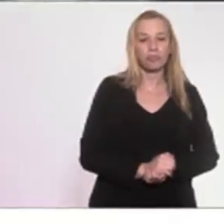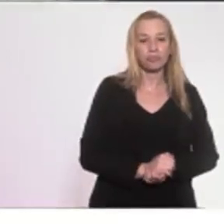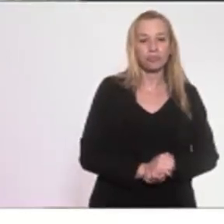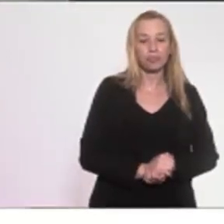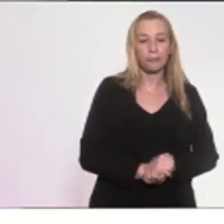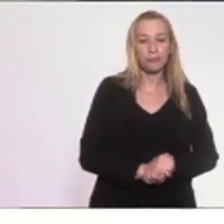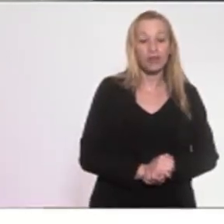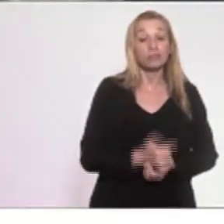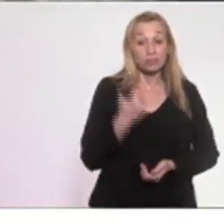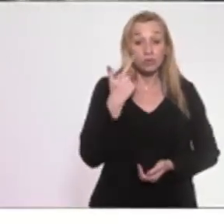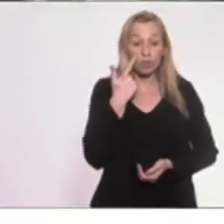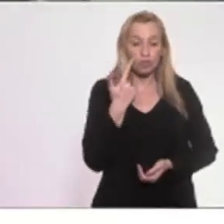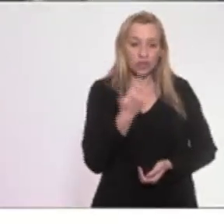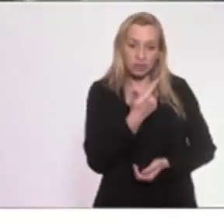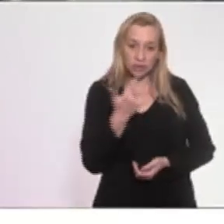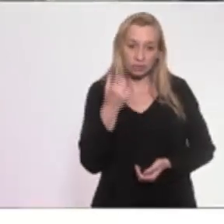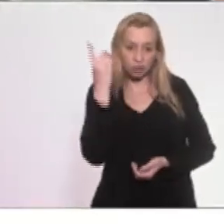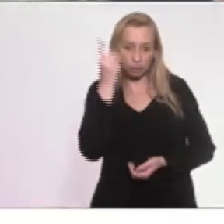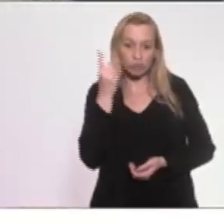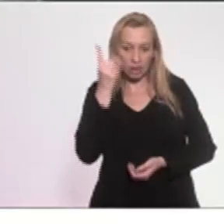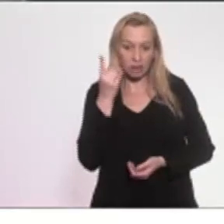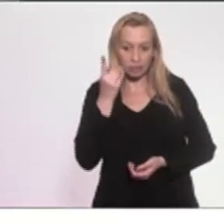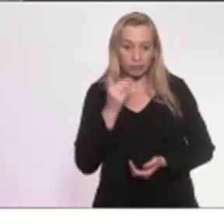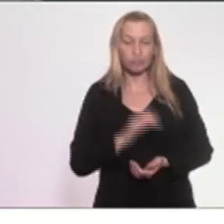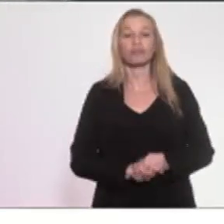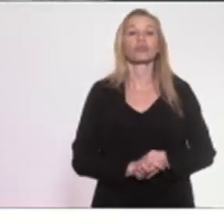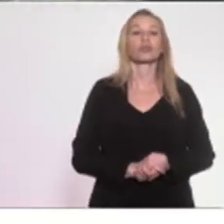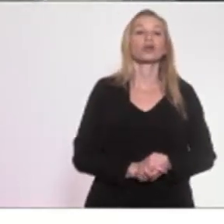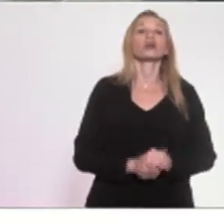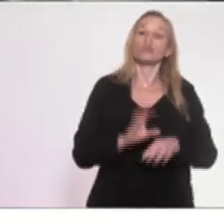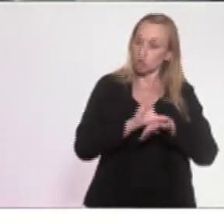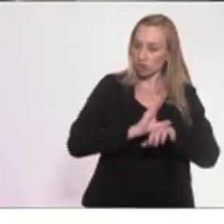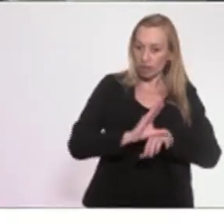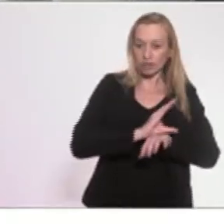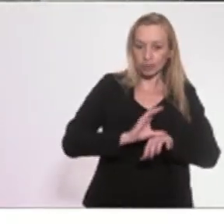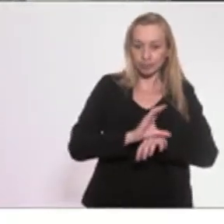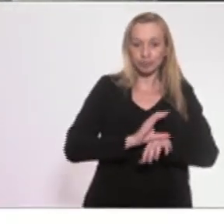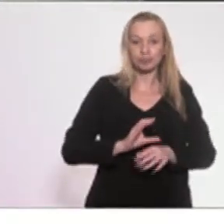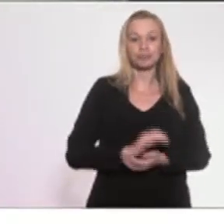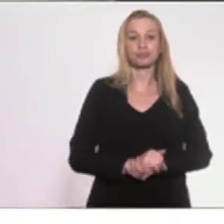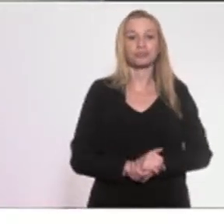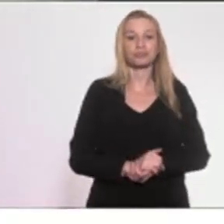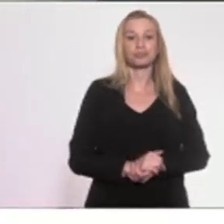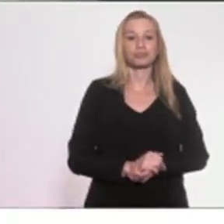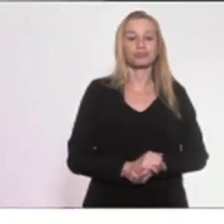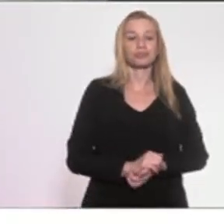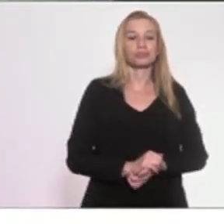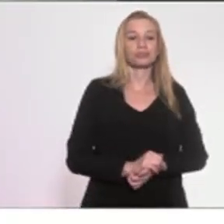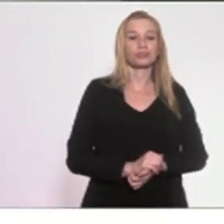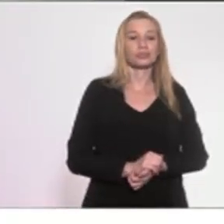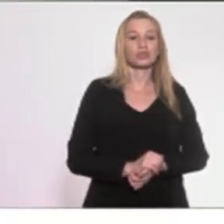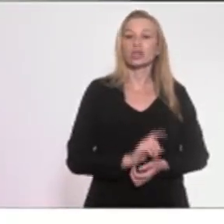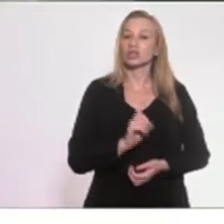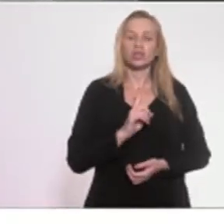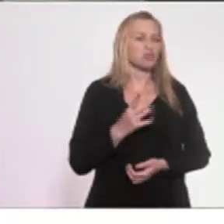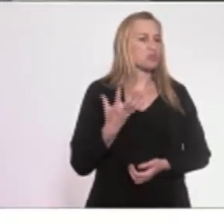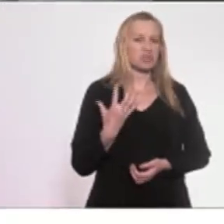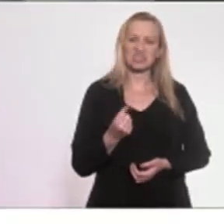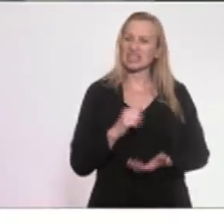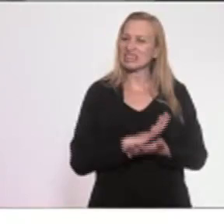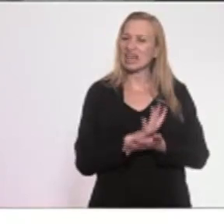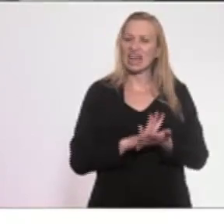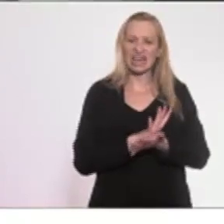Pelo que eu estou ouvindo aqui os deputados. Então, da mesma forma, então, parecer pela constitucionalidade. E não vou acolher as emendas que